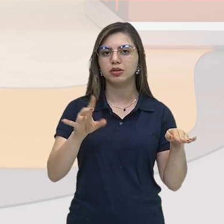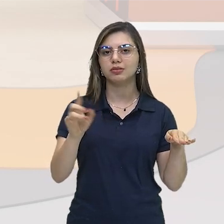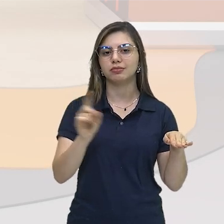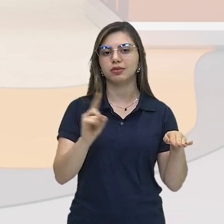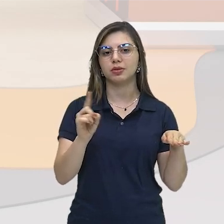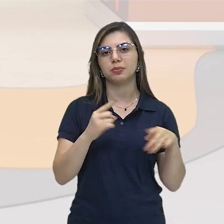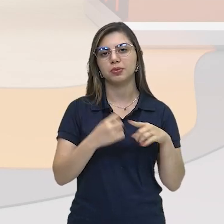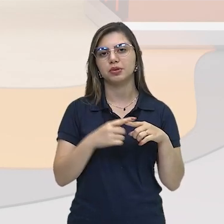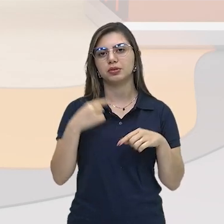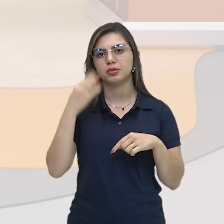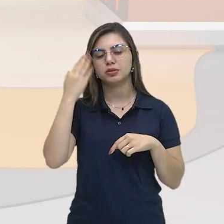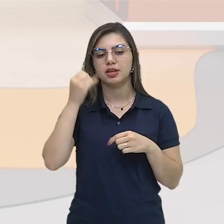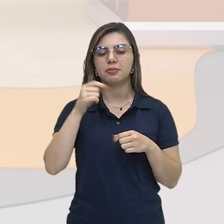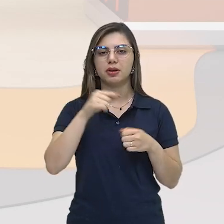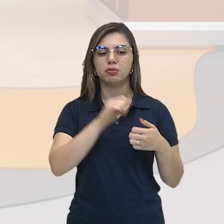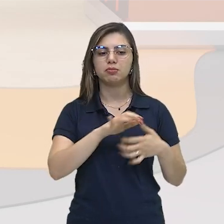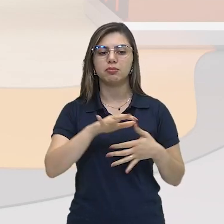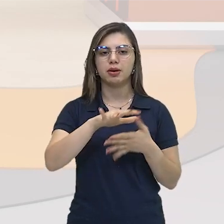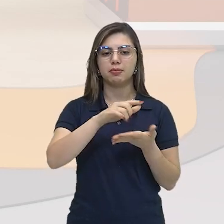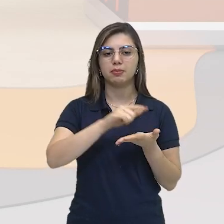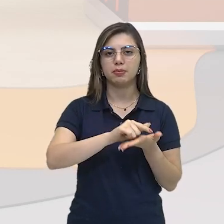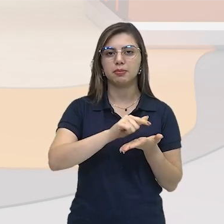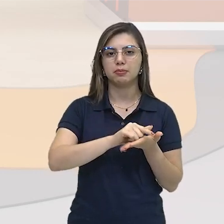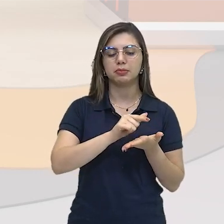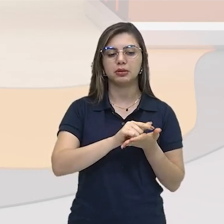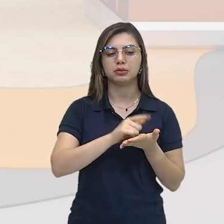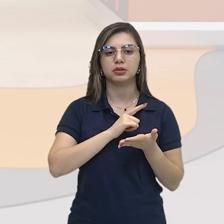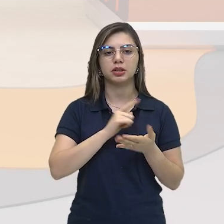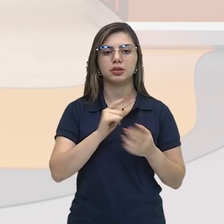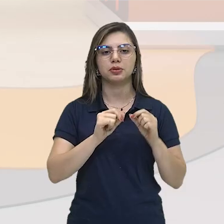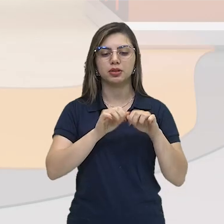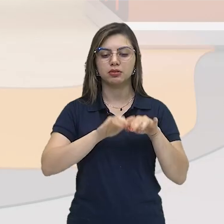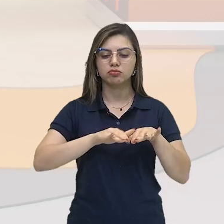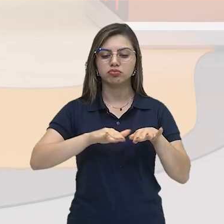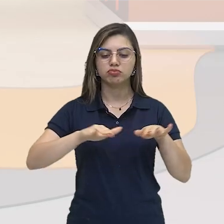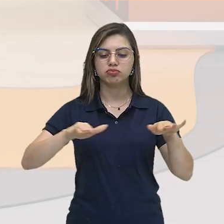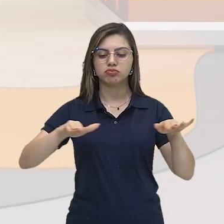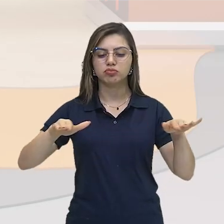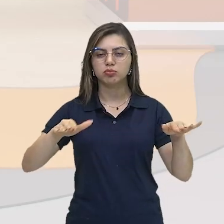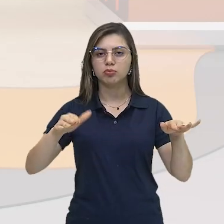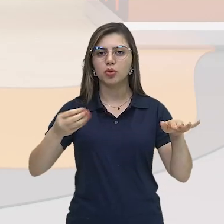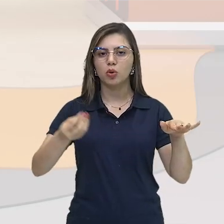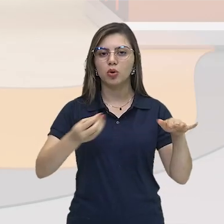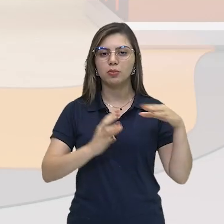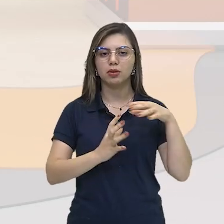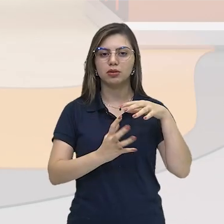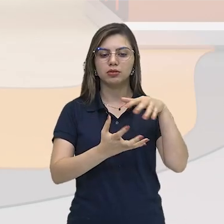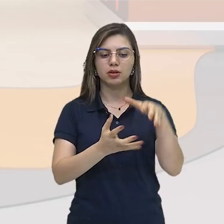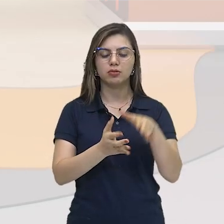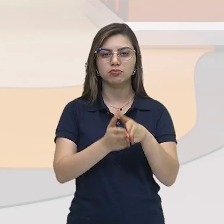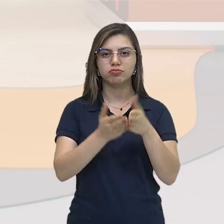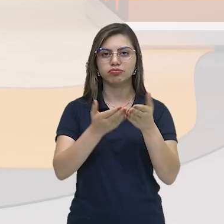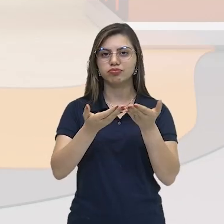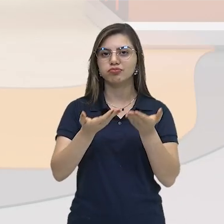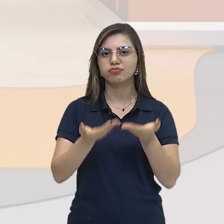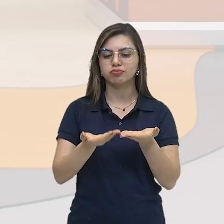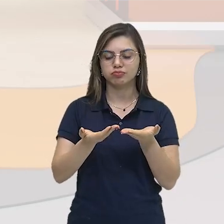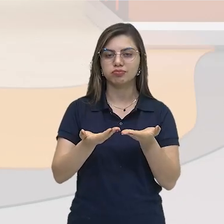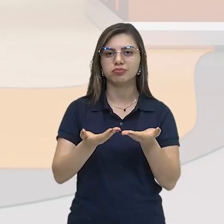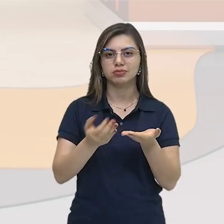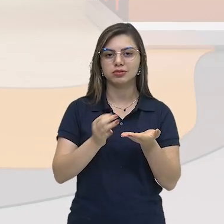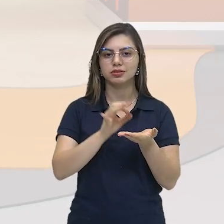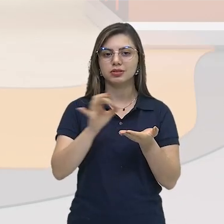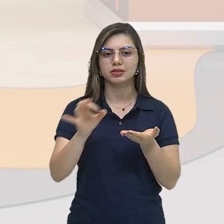representação da Terra em uma superfície plana. A planta está me perseguindo. É uma superfície